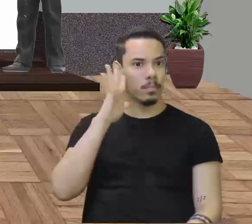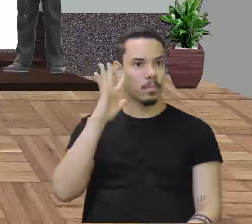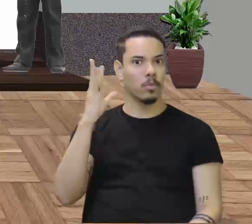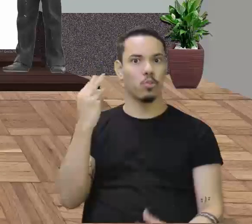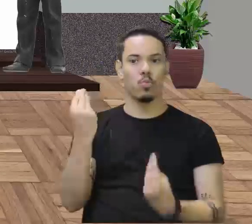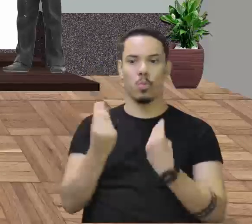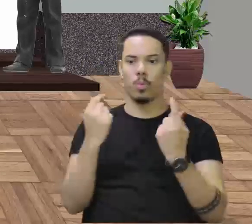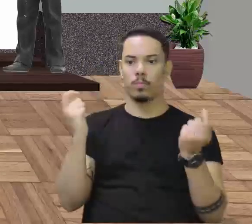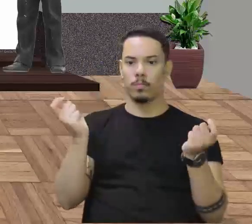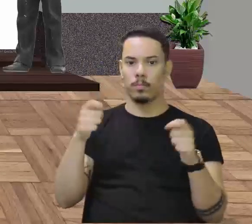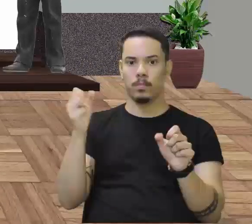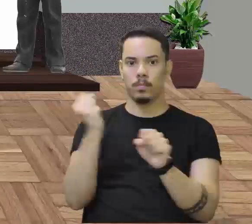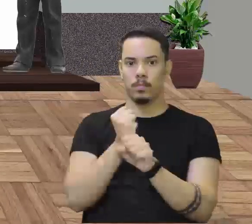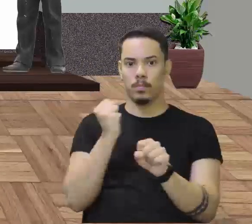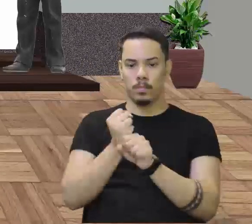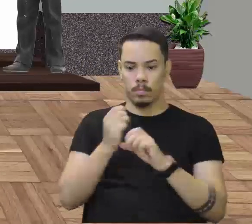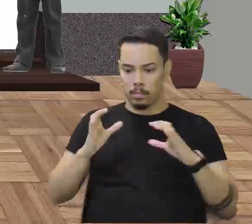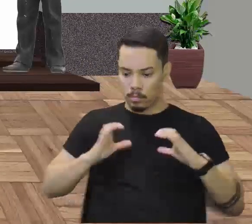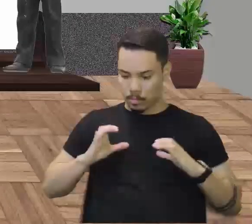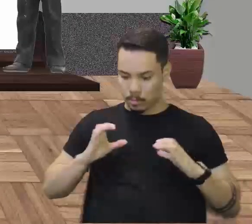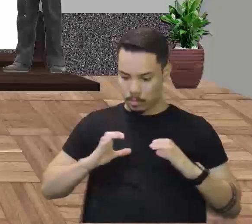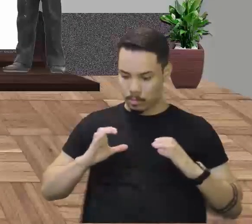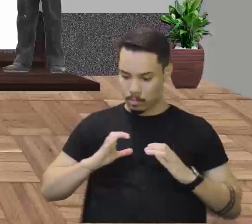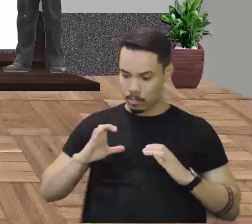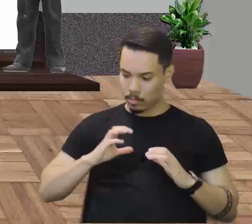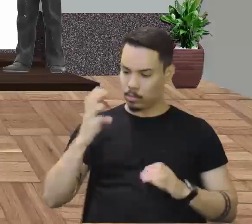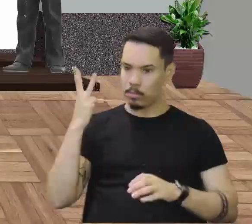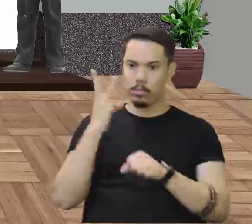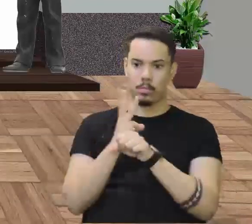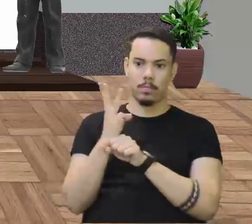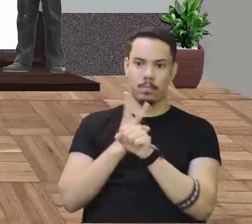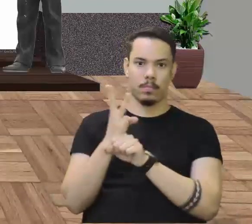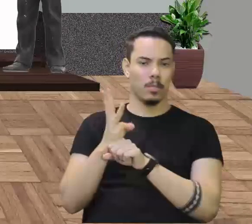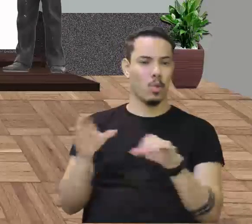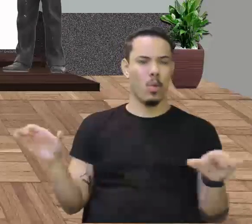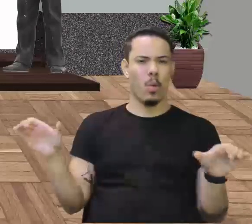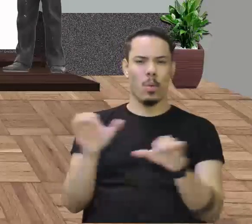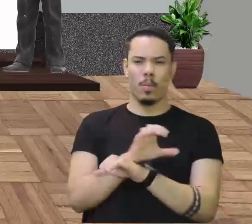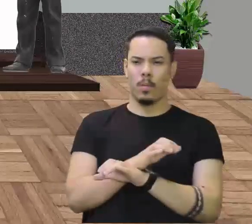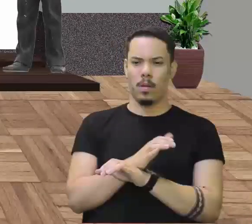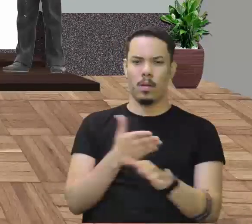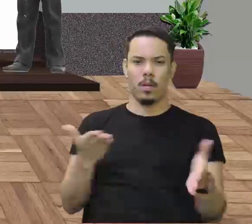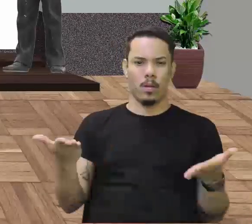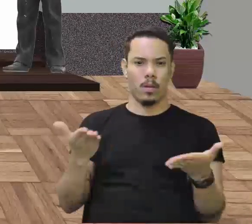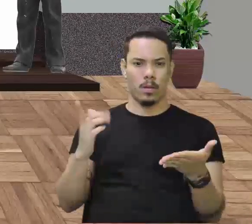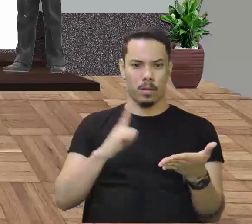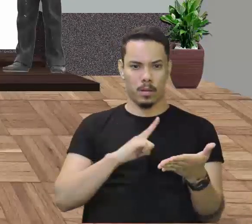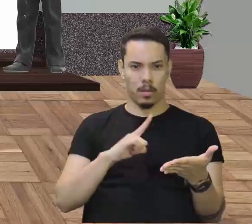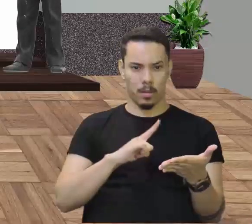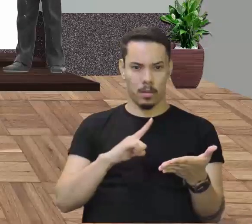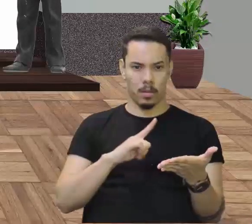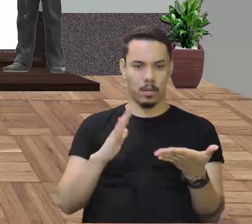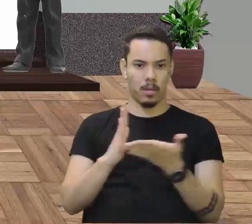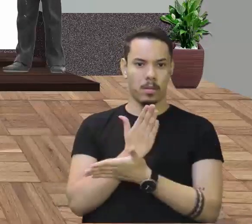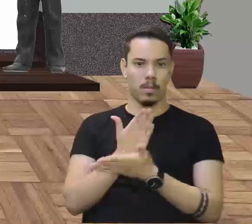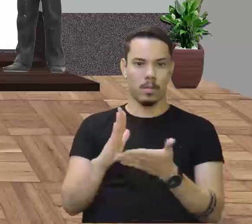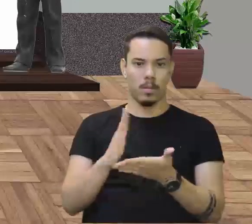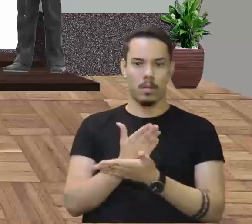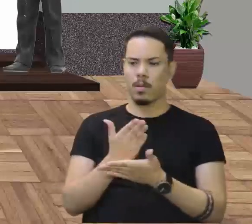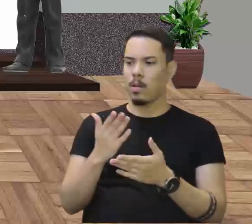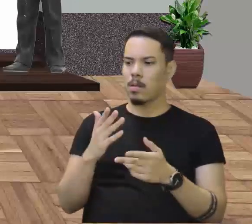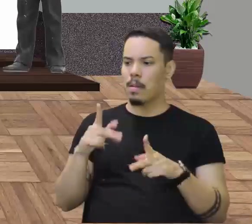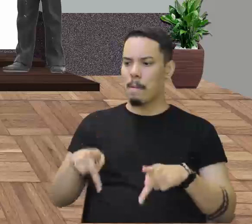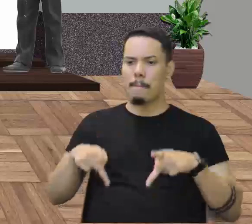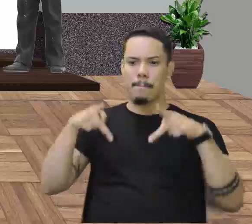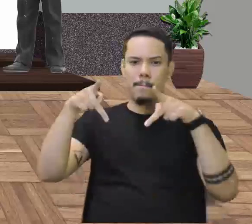foi construir uma cidade inteira em 3 anos. Hoje nós temos obra, às vezes, de uma pinguela ali, uma